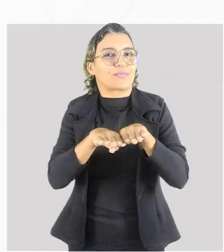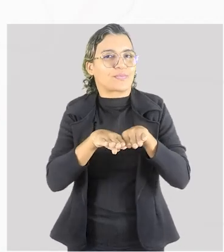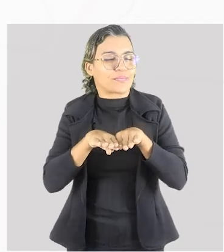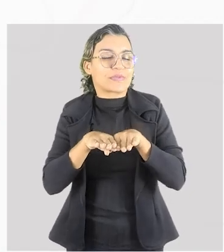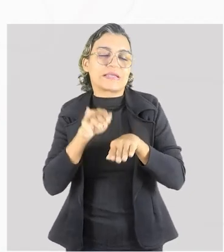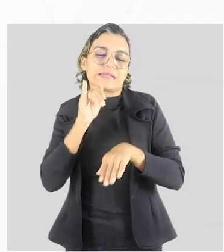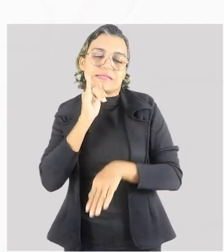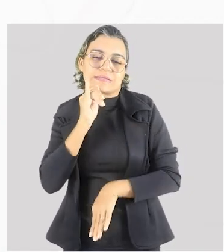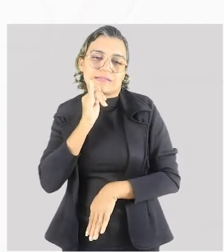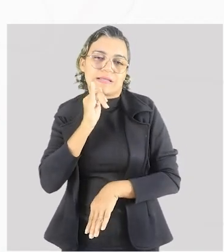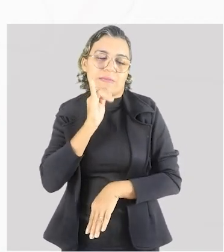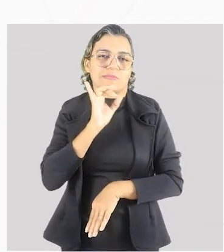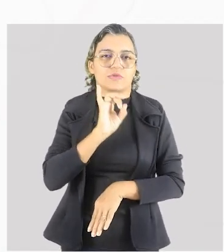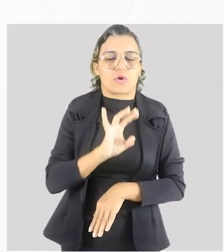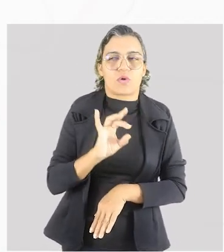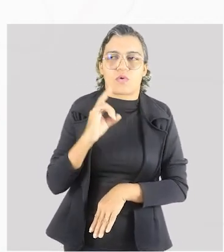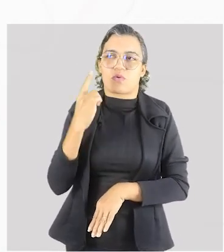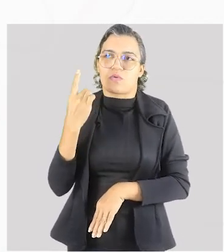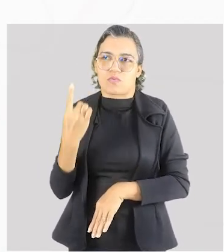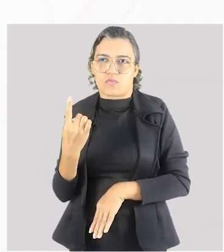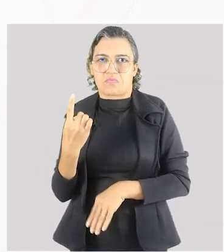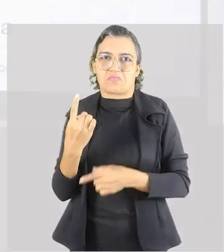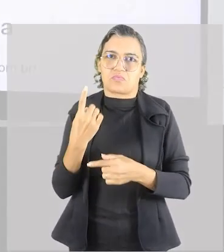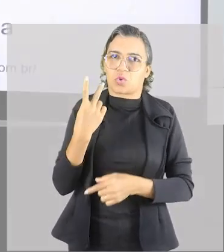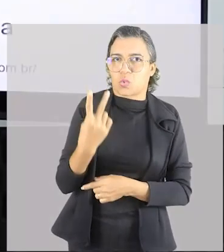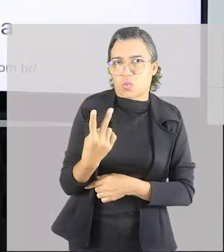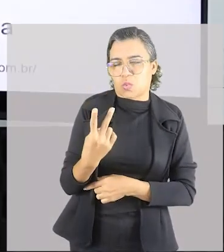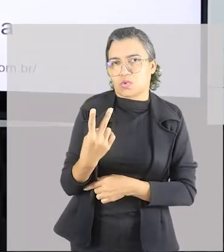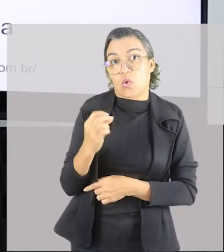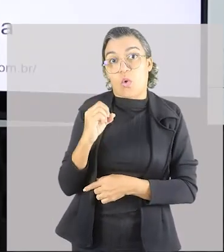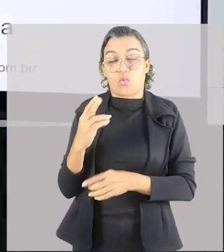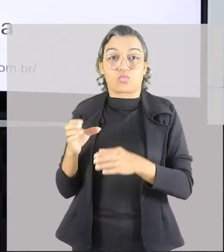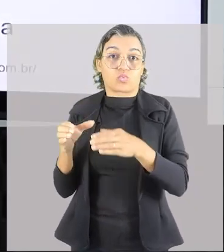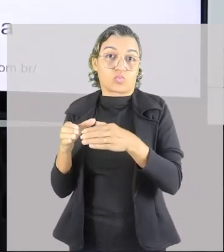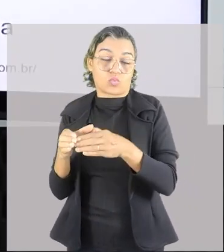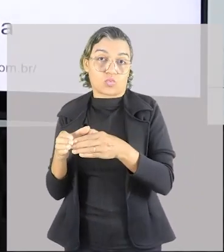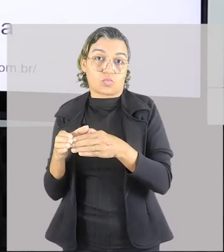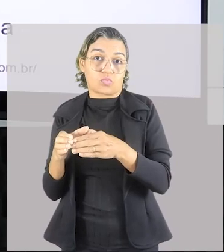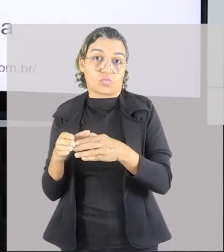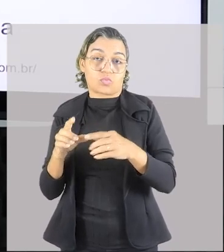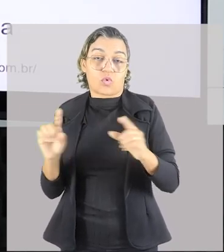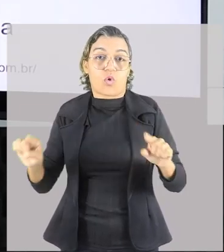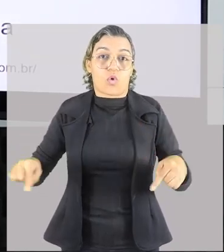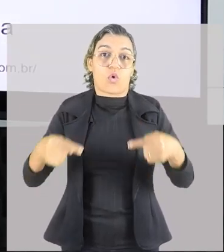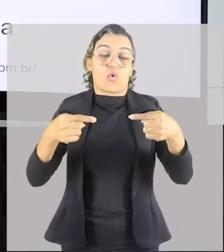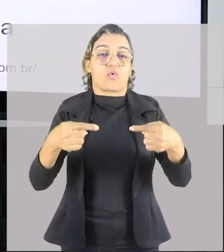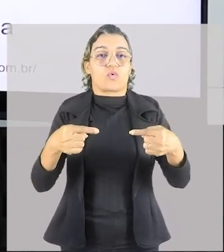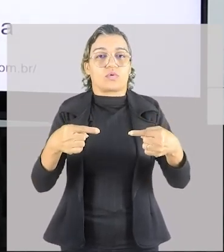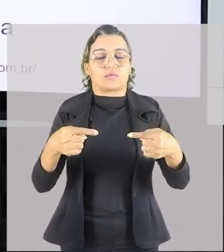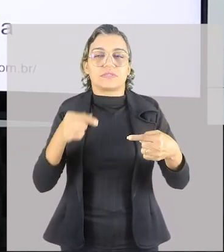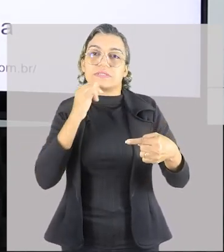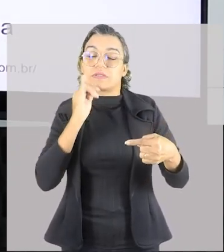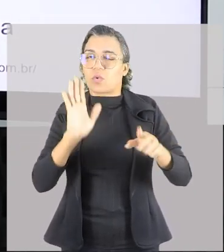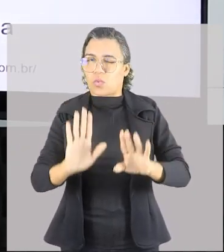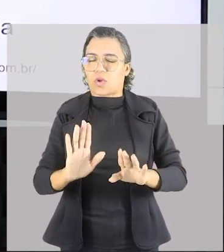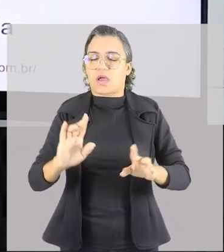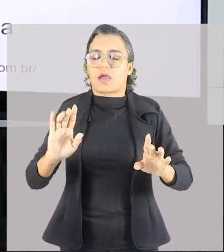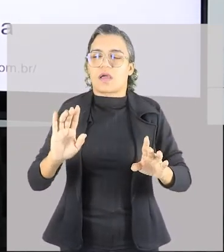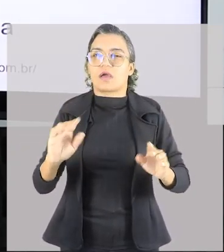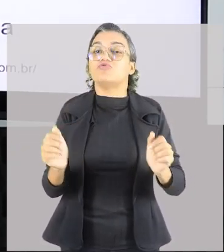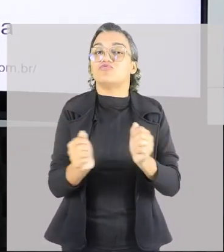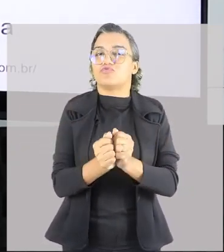Por mais que tenha um indivíduo, ou dois, ou um grupo contra um outro, junto com um outro grupo,